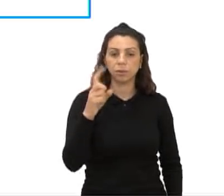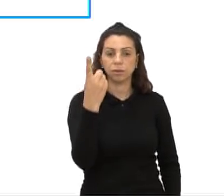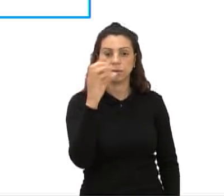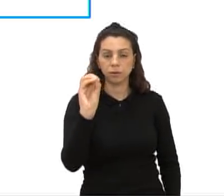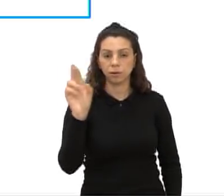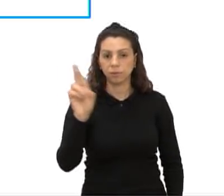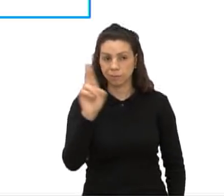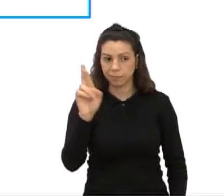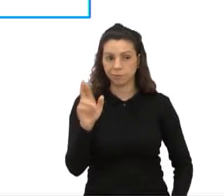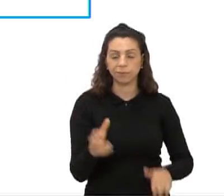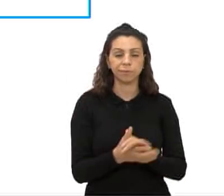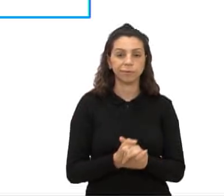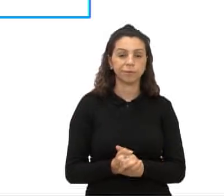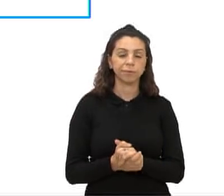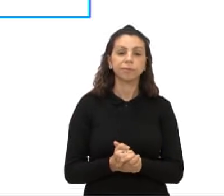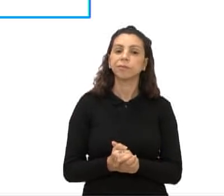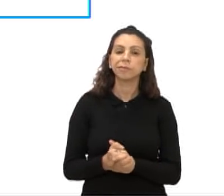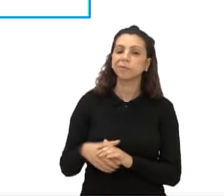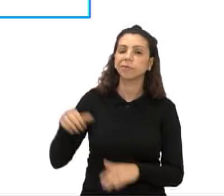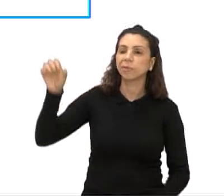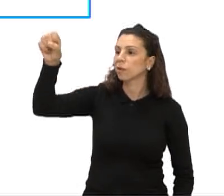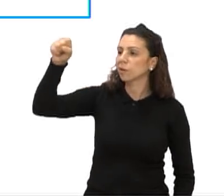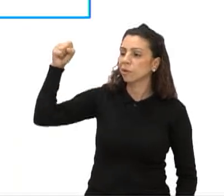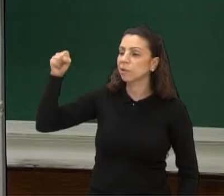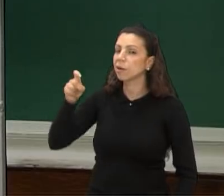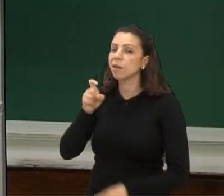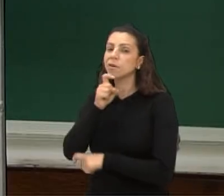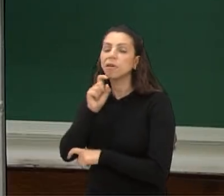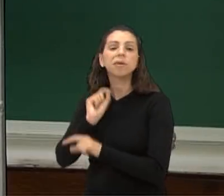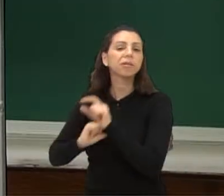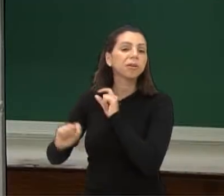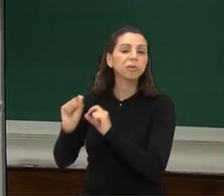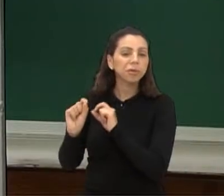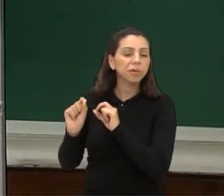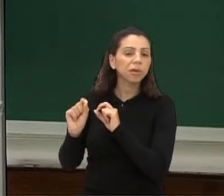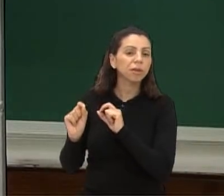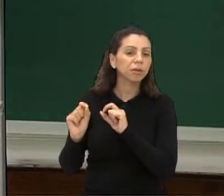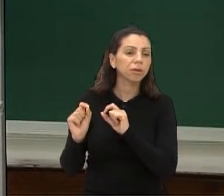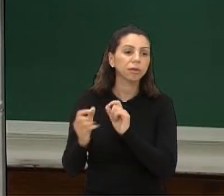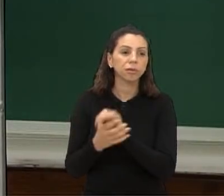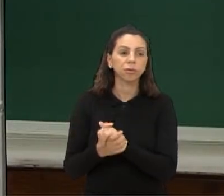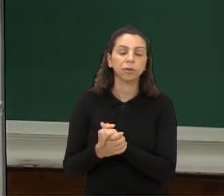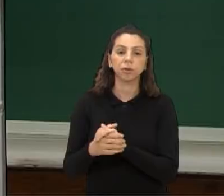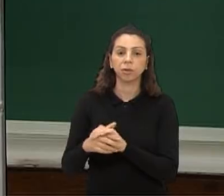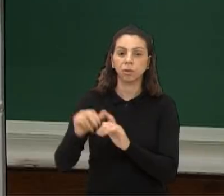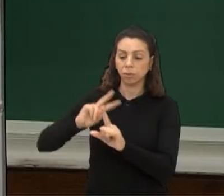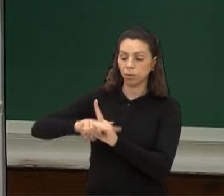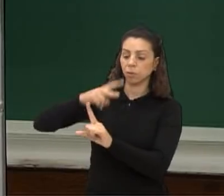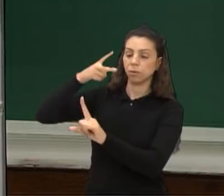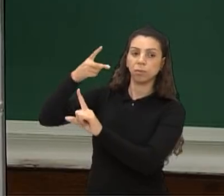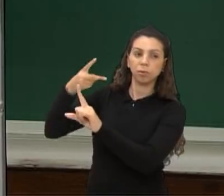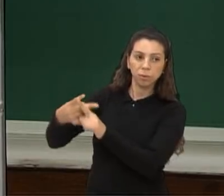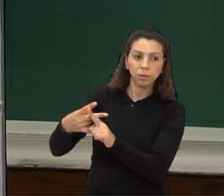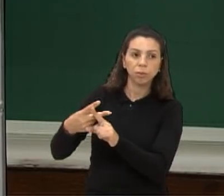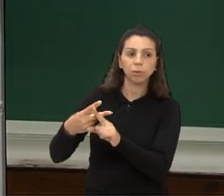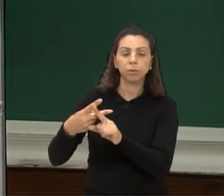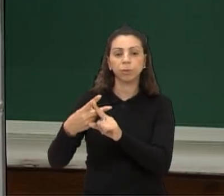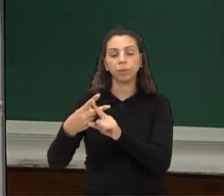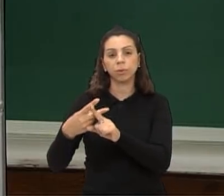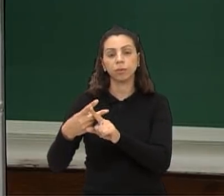lembra quanto que o fogão custava? O fogão ele custava 5 vezes o valor do liquidificador,